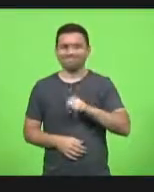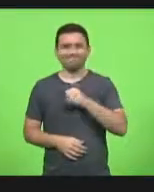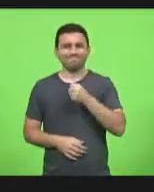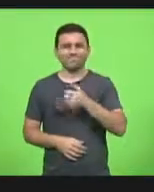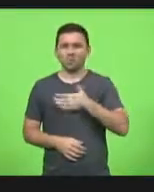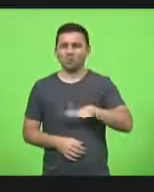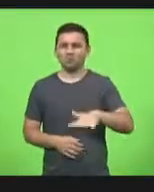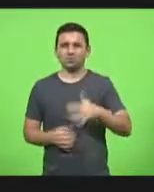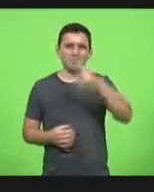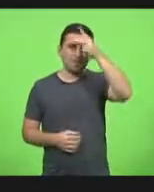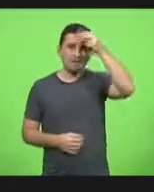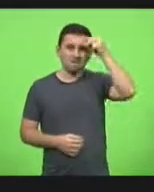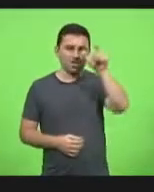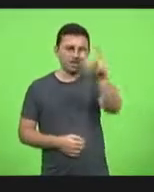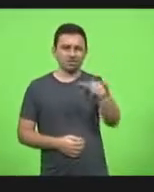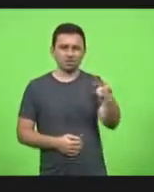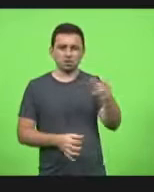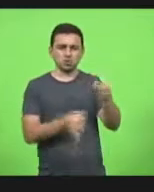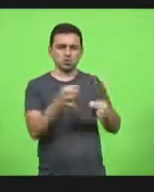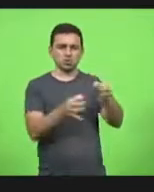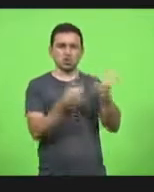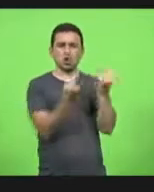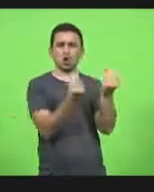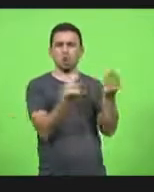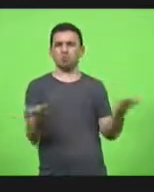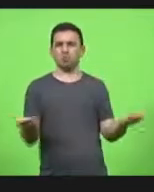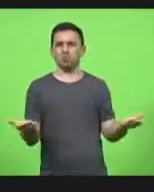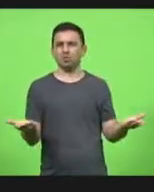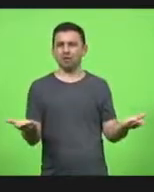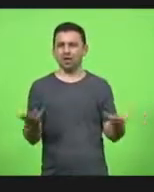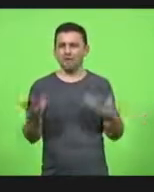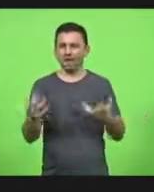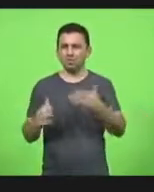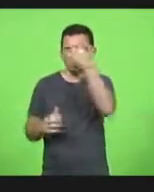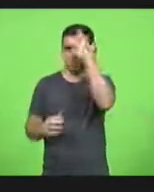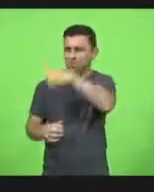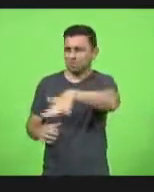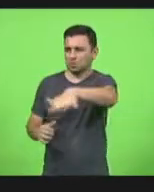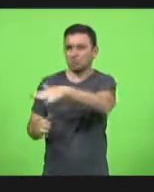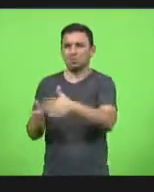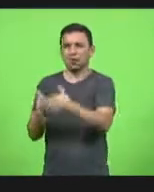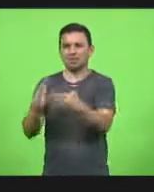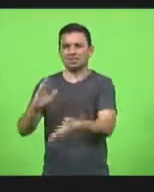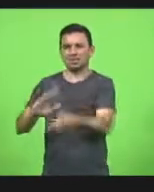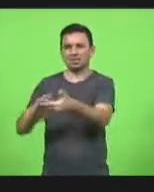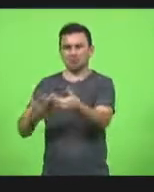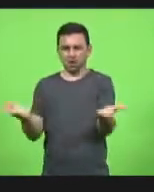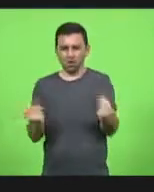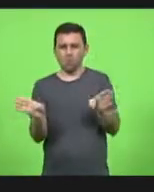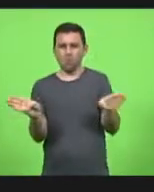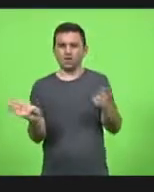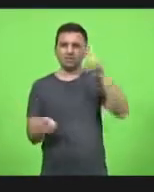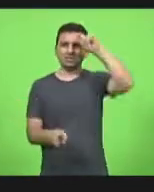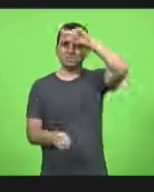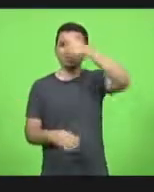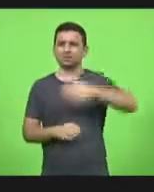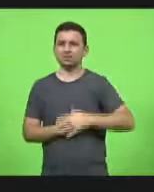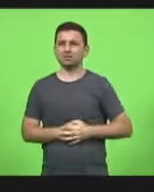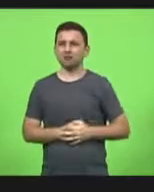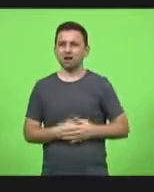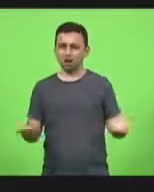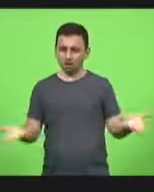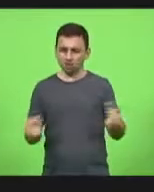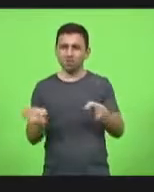prefeito? Onde está a cabeça desse juiz? Para desinstalar pessoas, né, num momento tão difícil que nós estamos passando. Tão